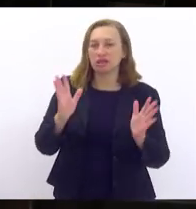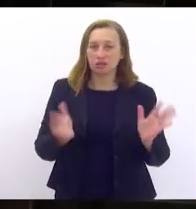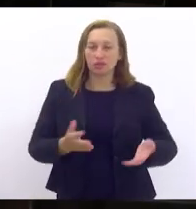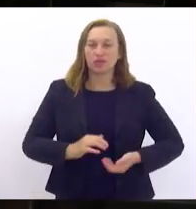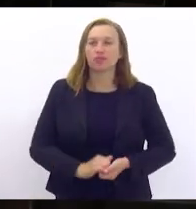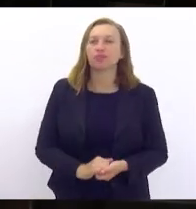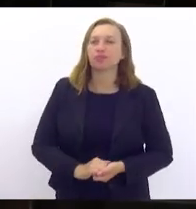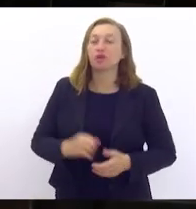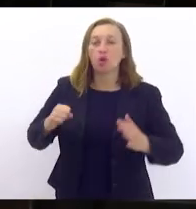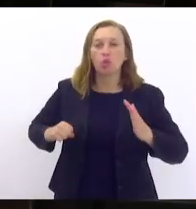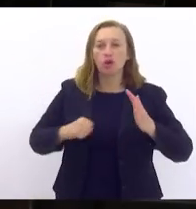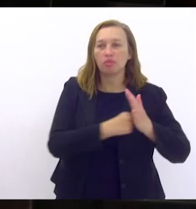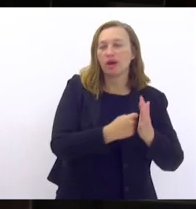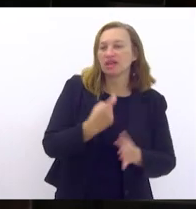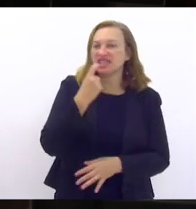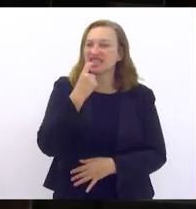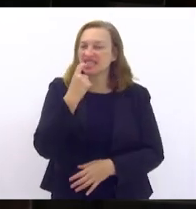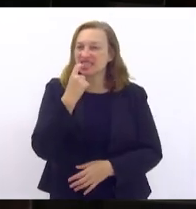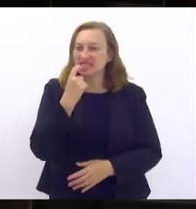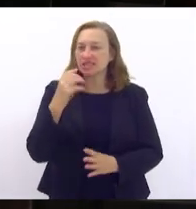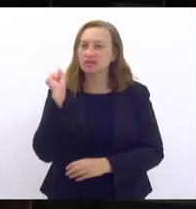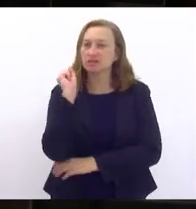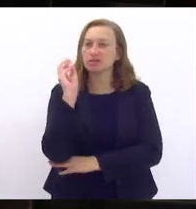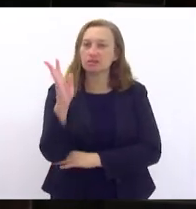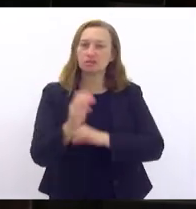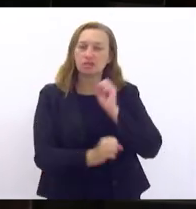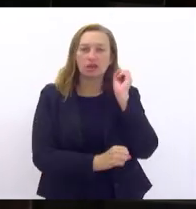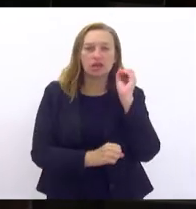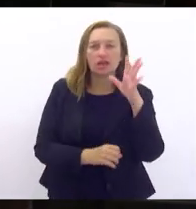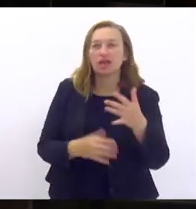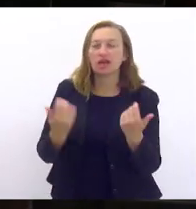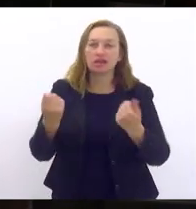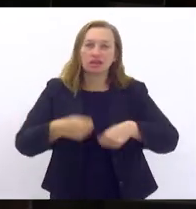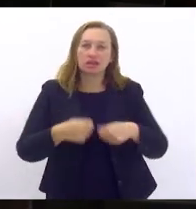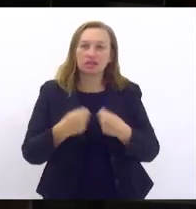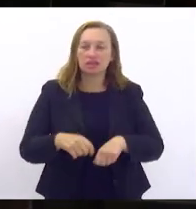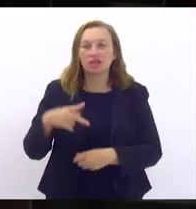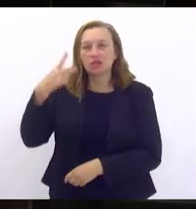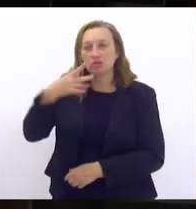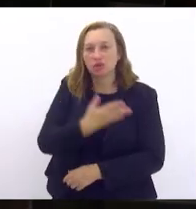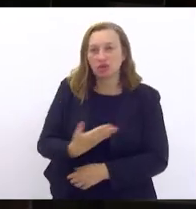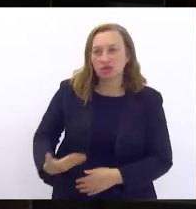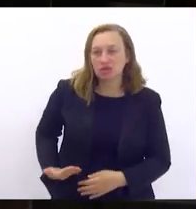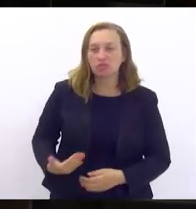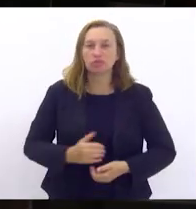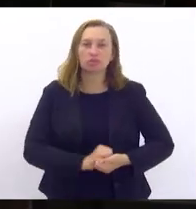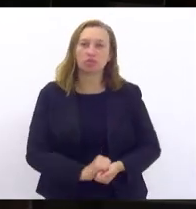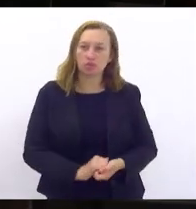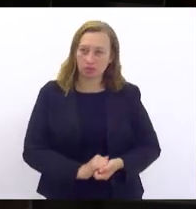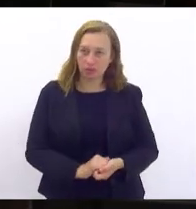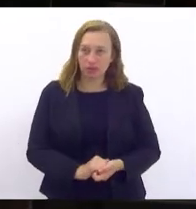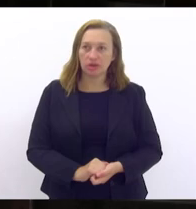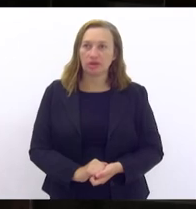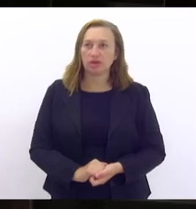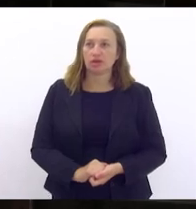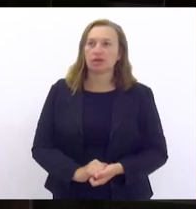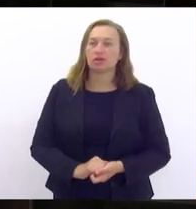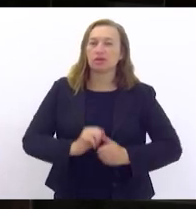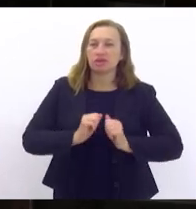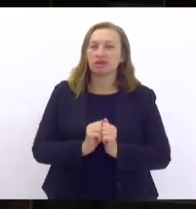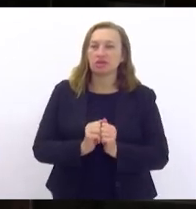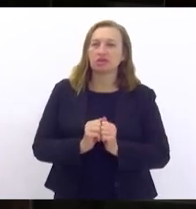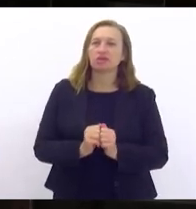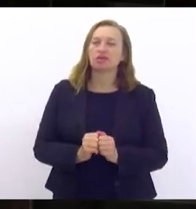o impacto do plástico no meio ambiente e a necessidade de políticas públicas efetivas para lidar com essa